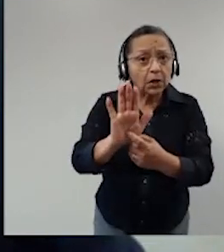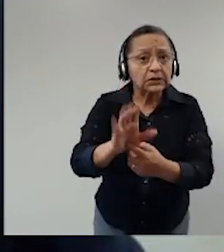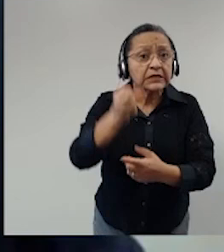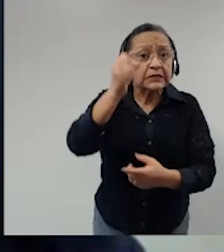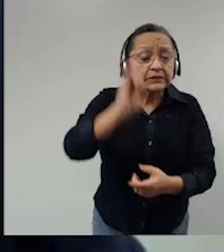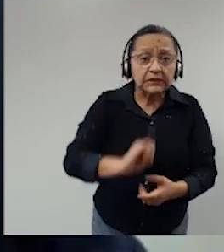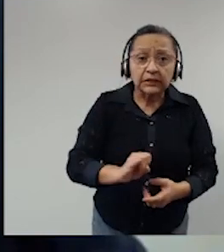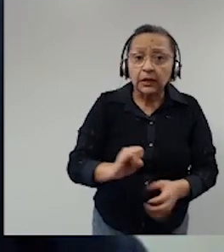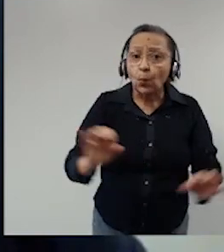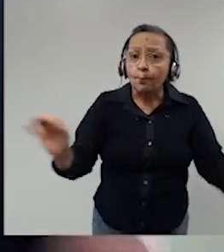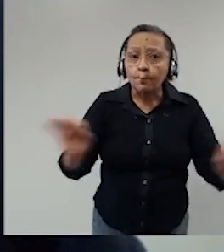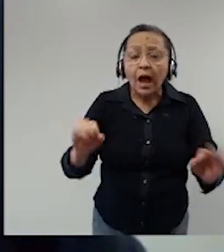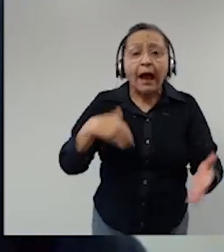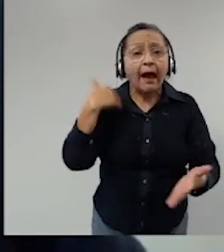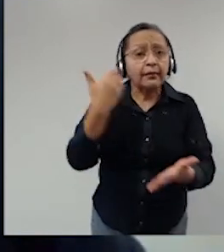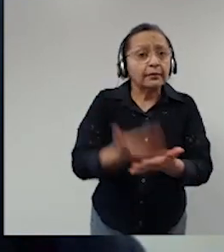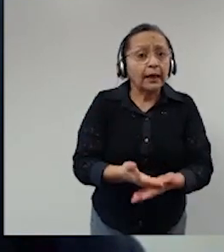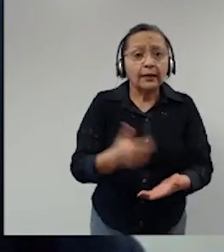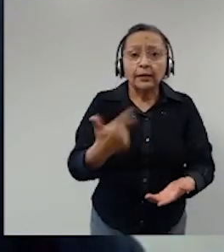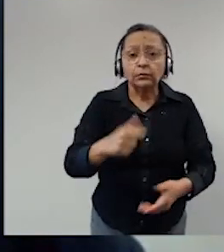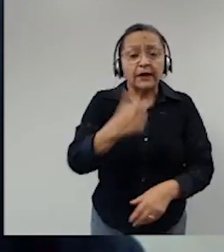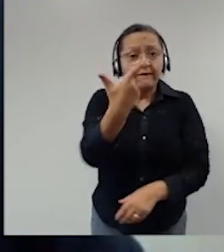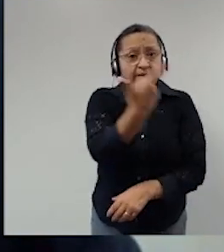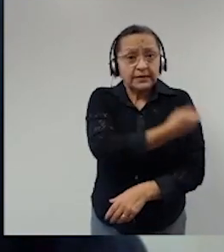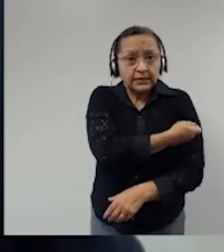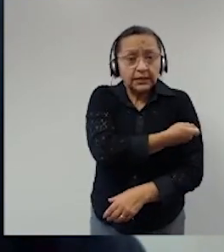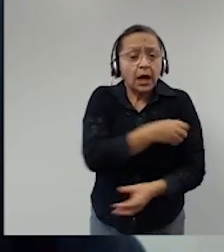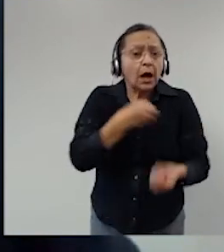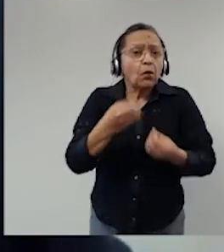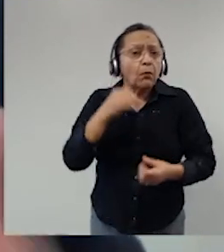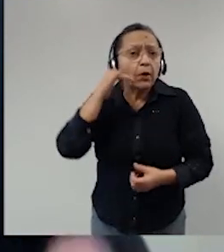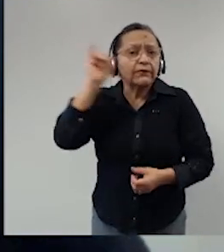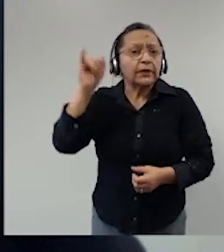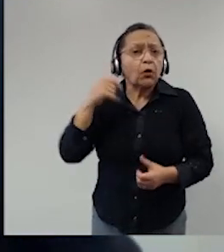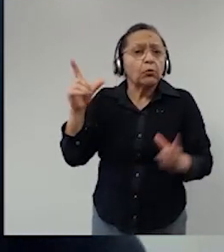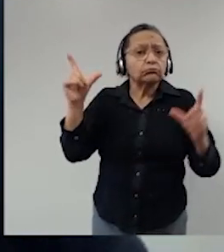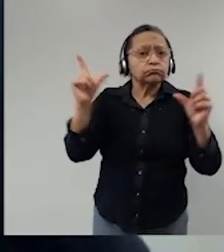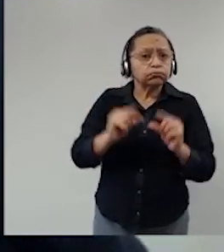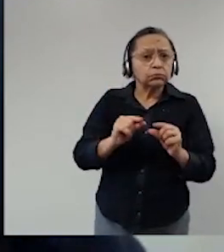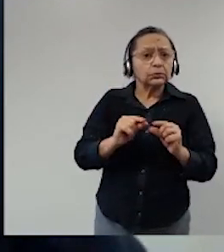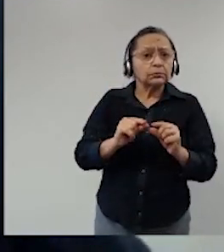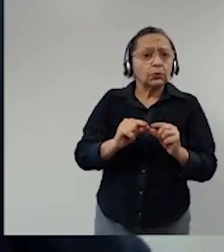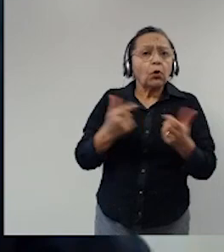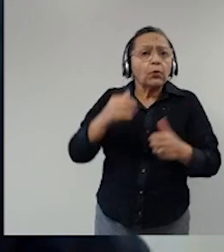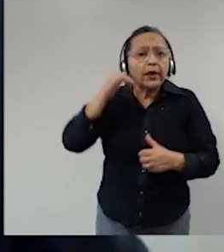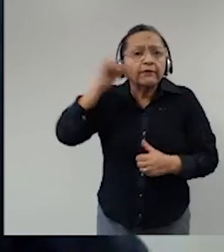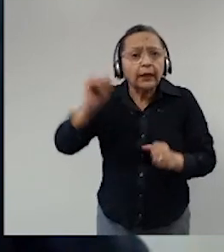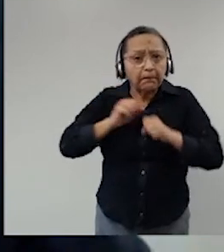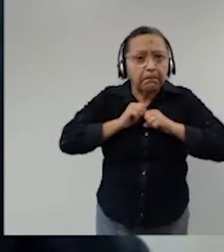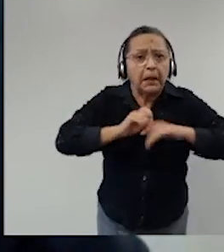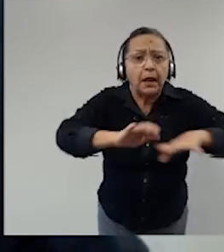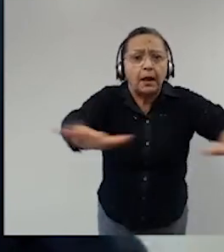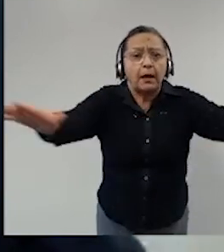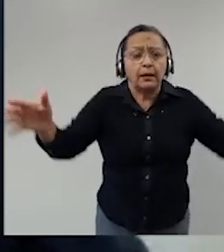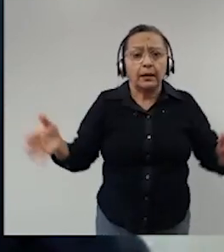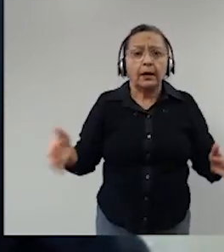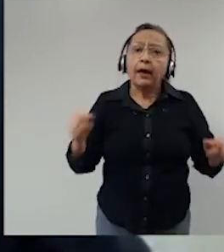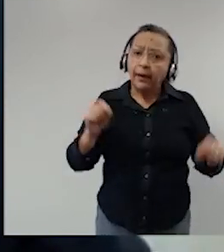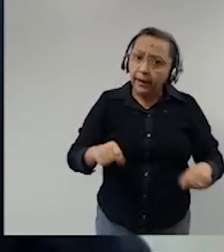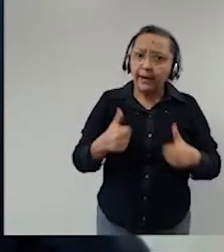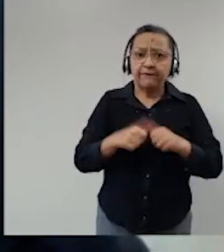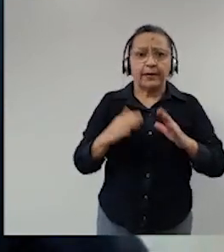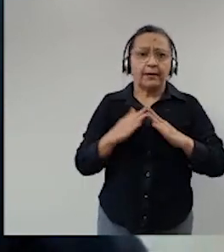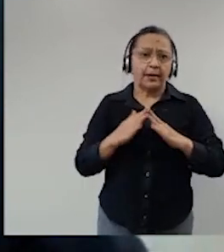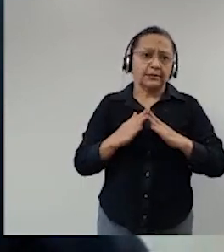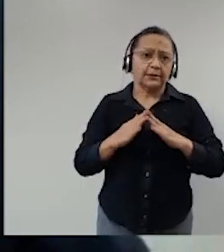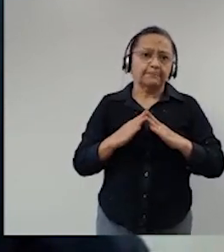houver vacina, a principal medida para conter a transmissão rápida do contágio do vírus é mesmo o